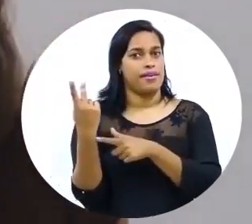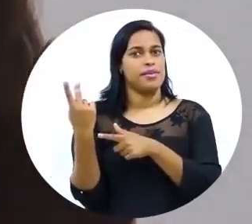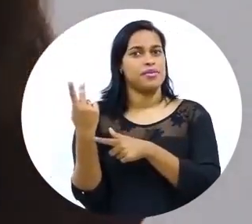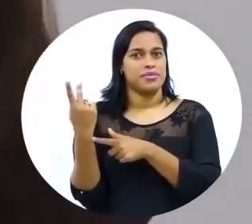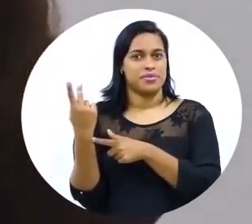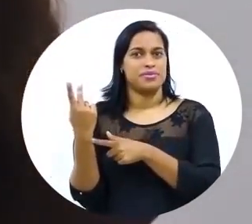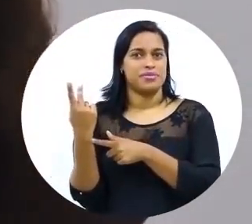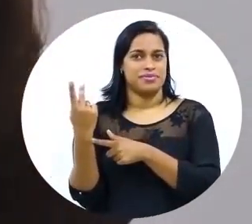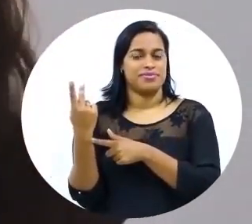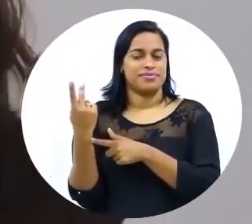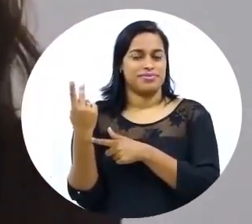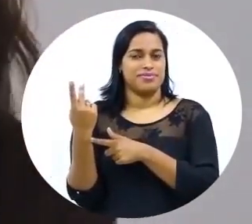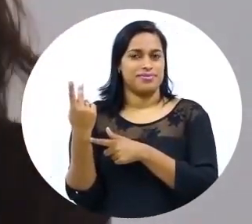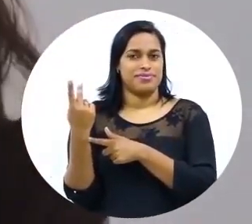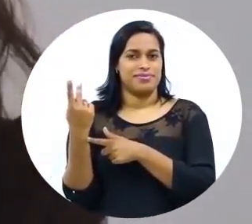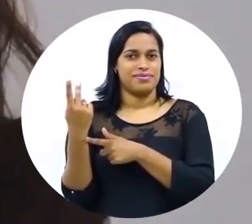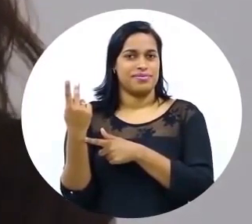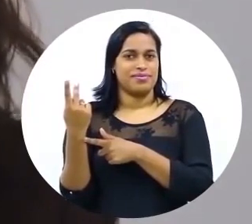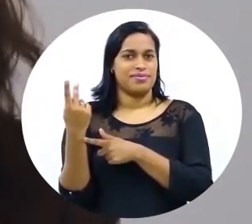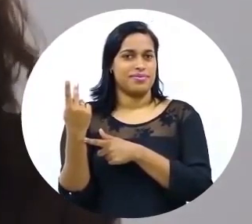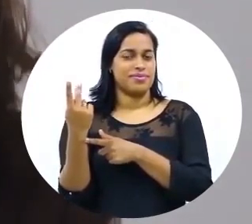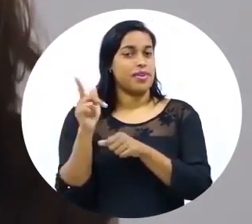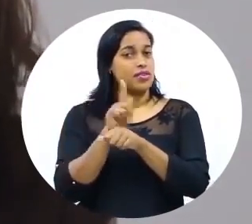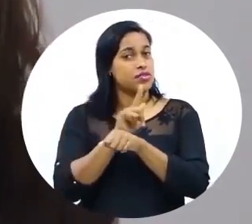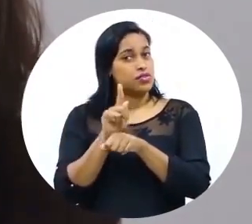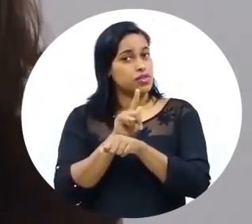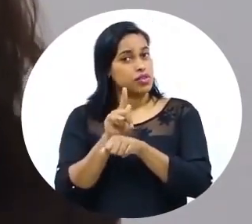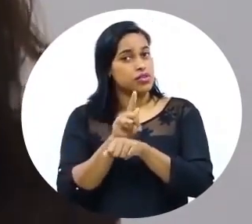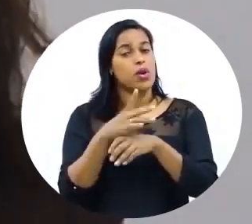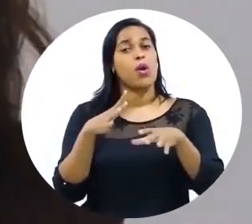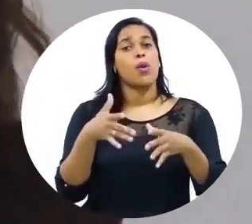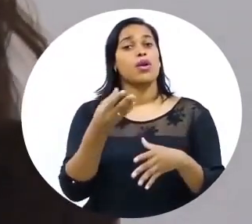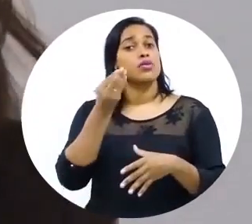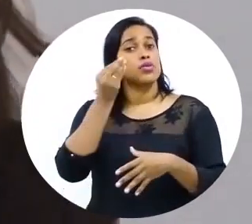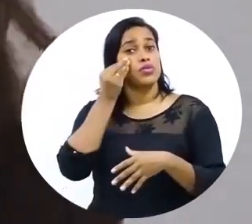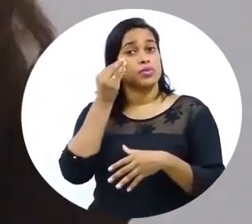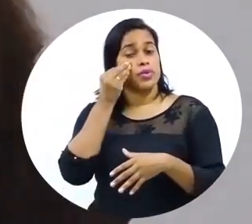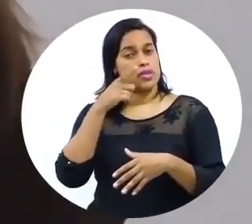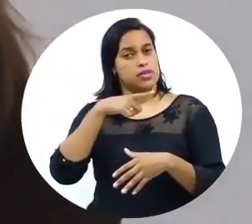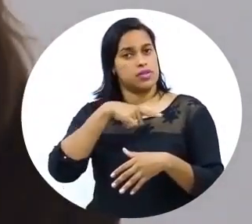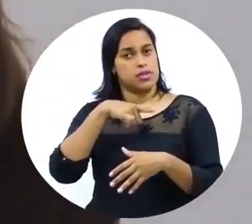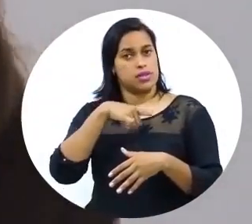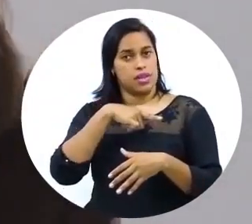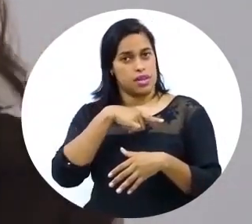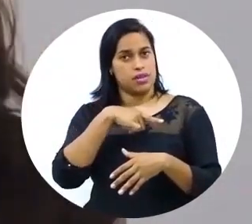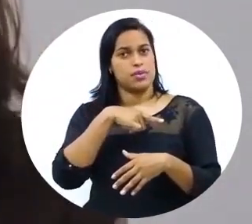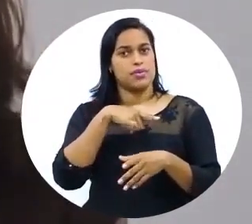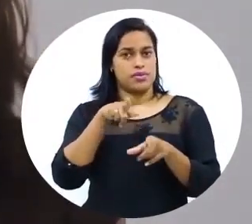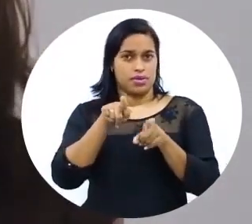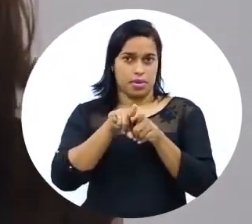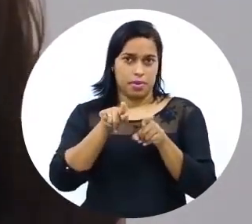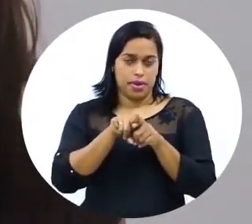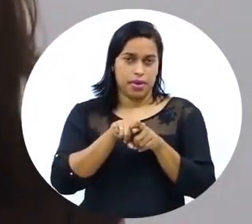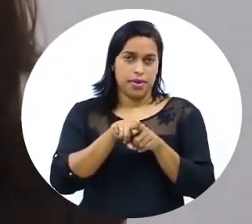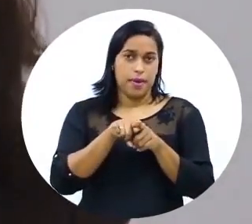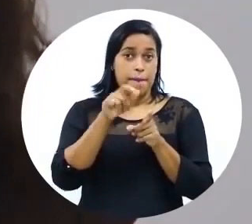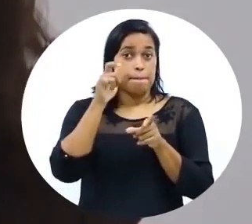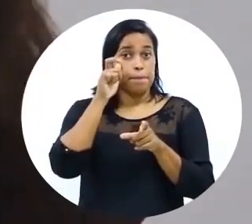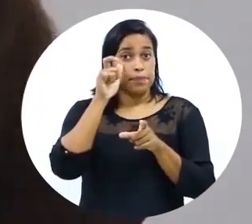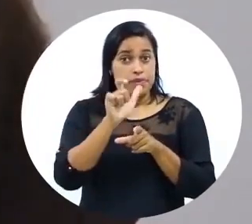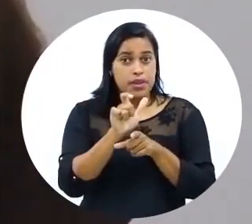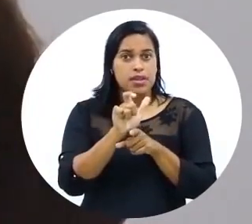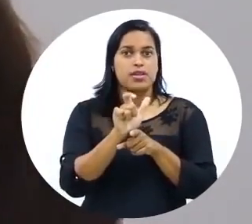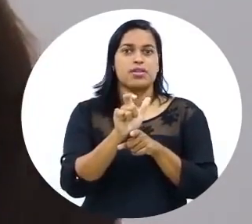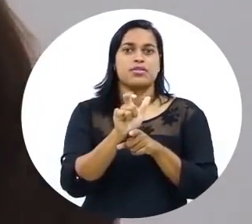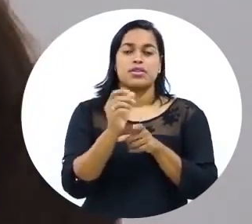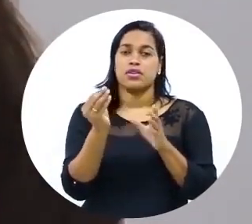biblioteca, enfim, eu tenho que definir qual é o objetivo. Quais são as experiências que eu tenho, né? Interessante também